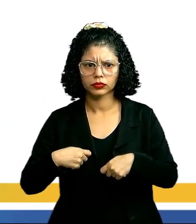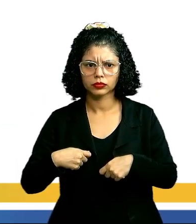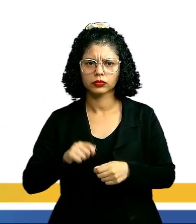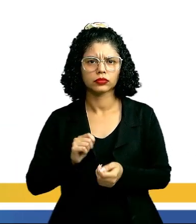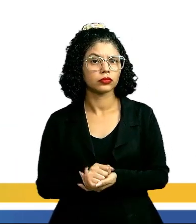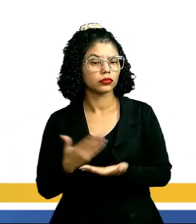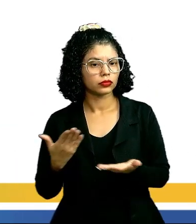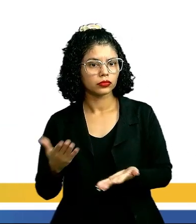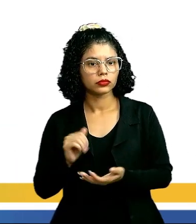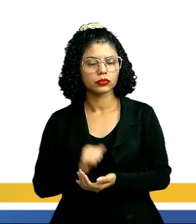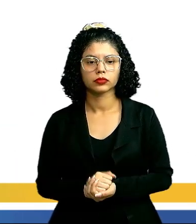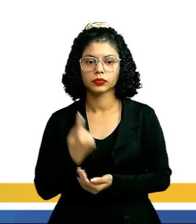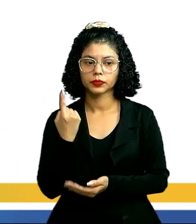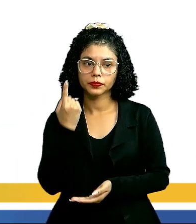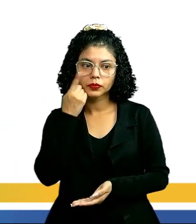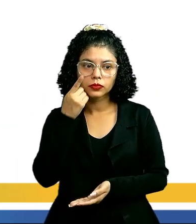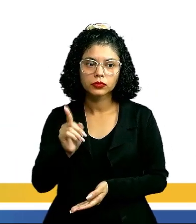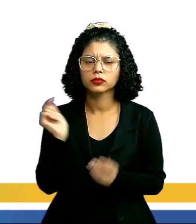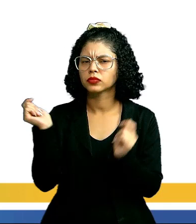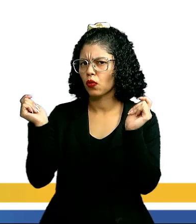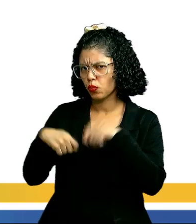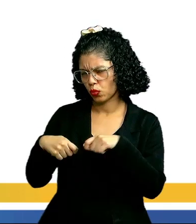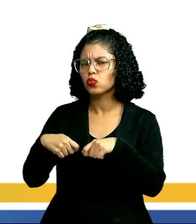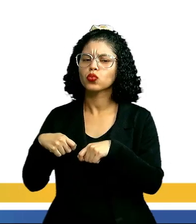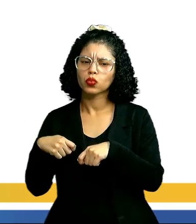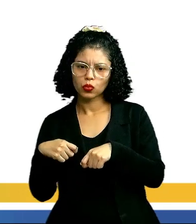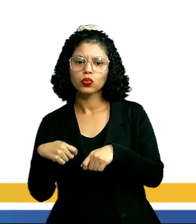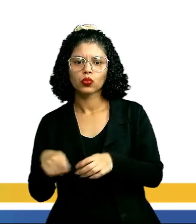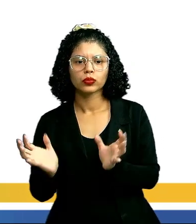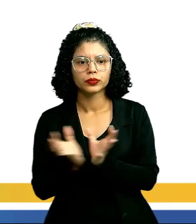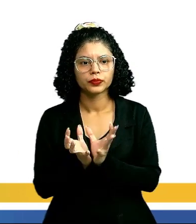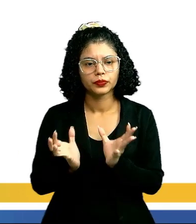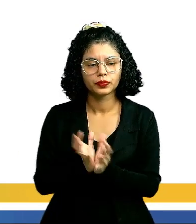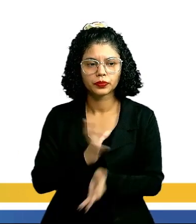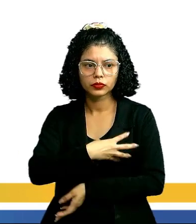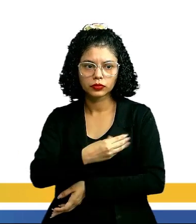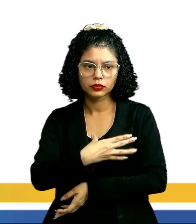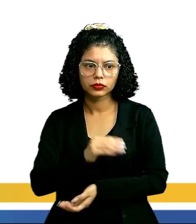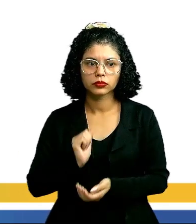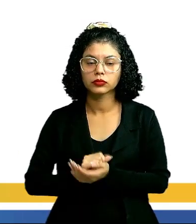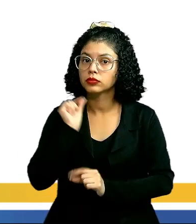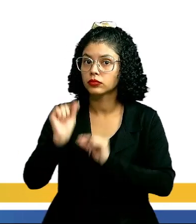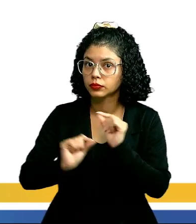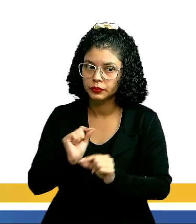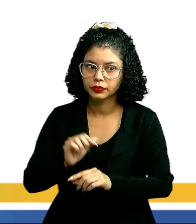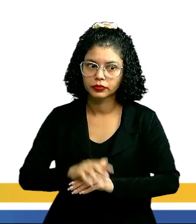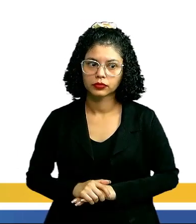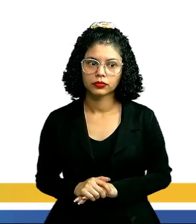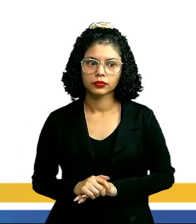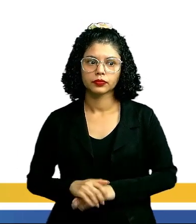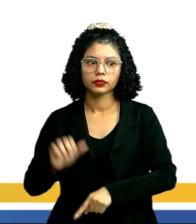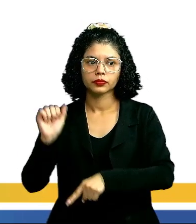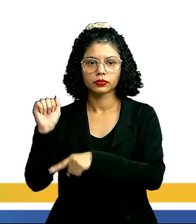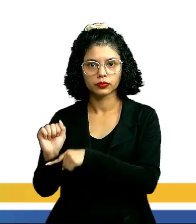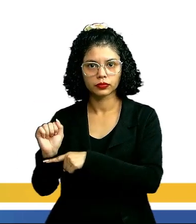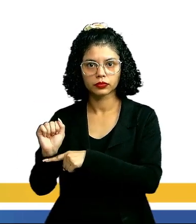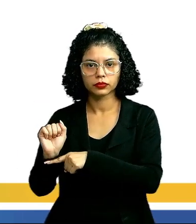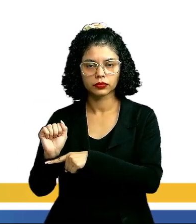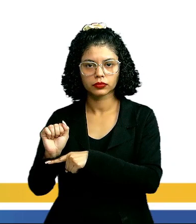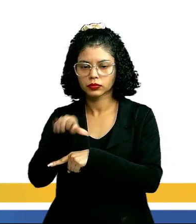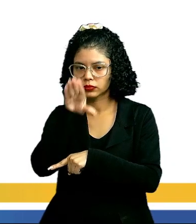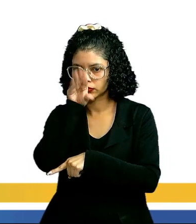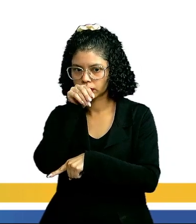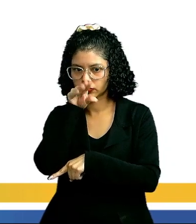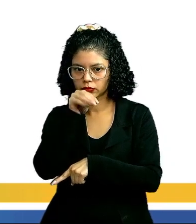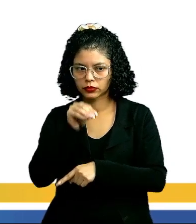o ovo, hein? Um representante possível desse grupo de mamíferos é vamos lá, é o